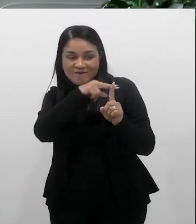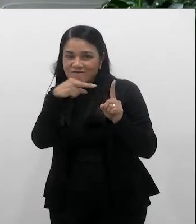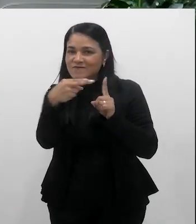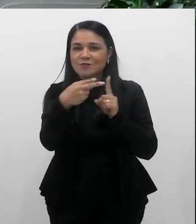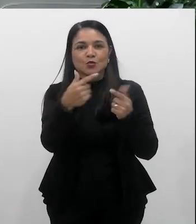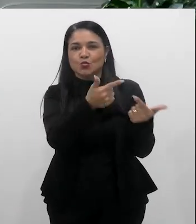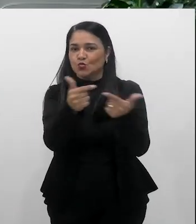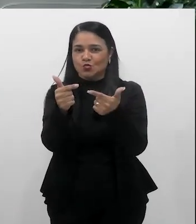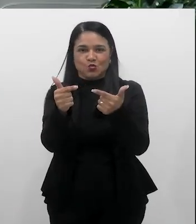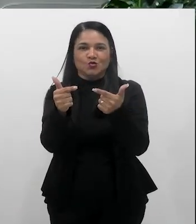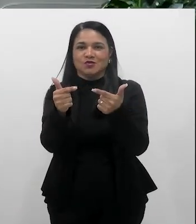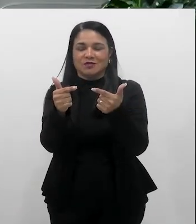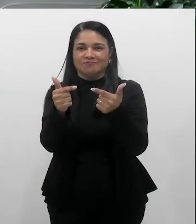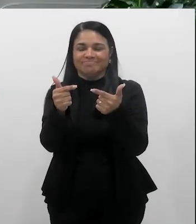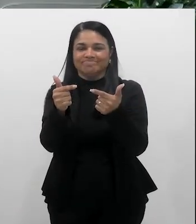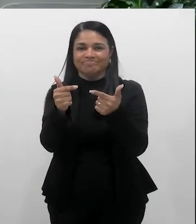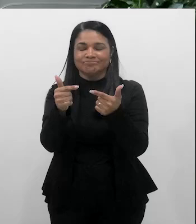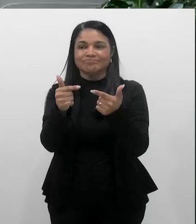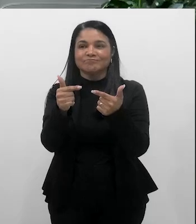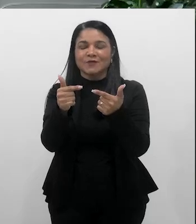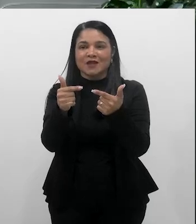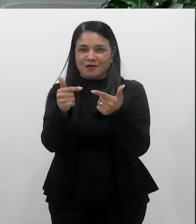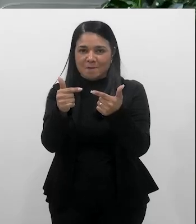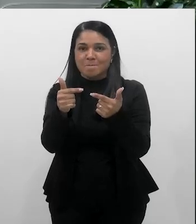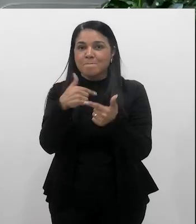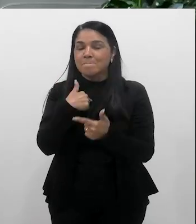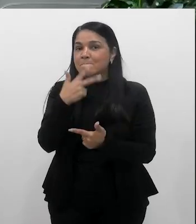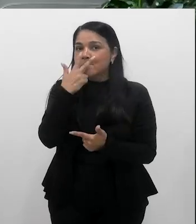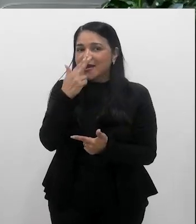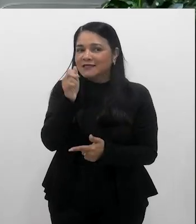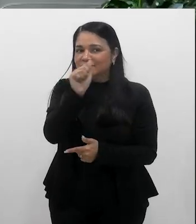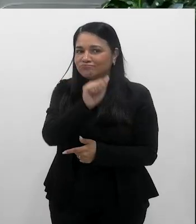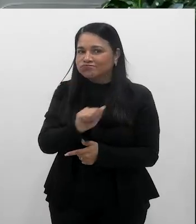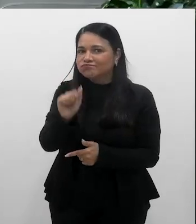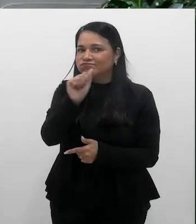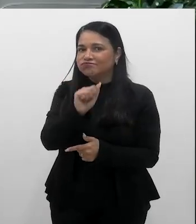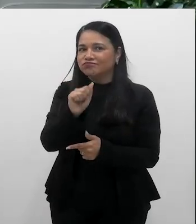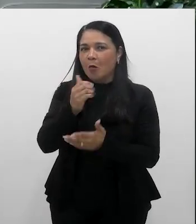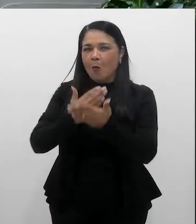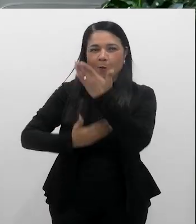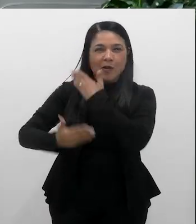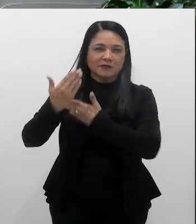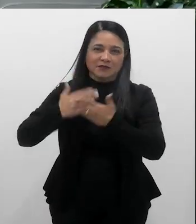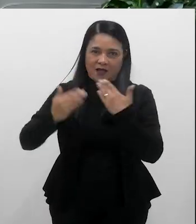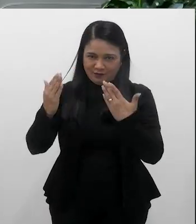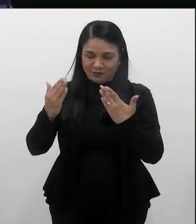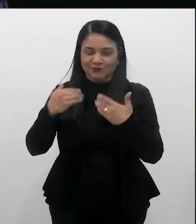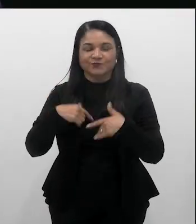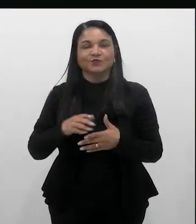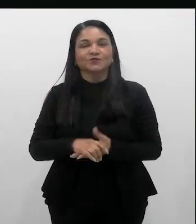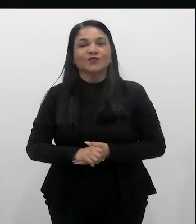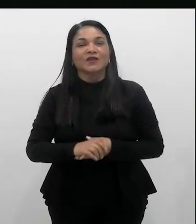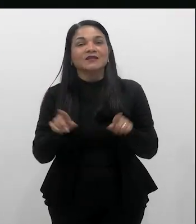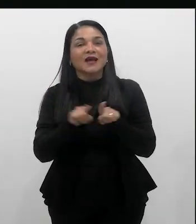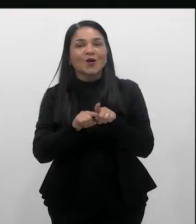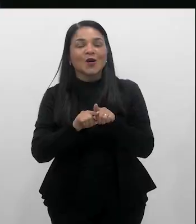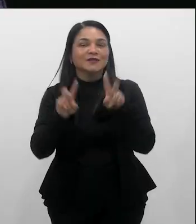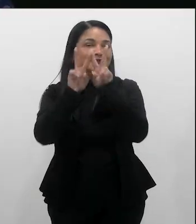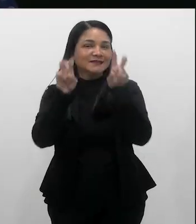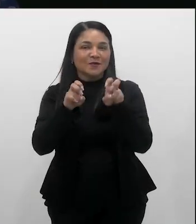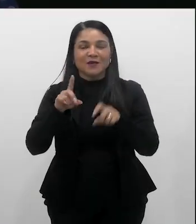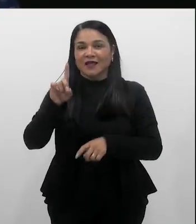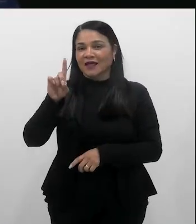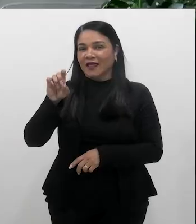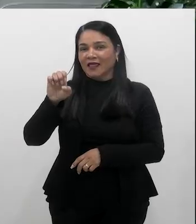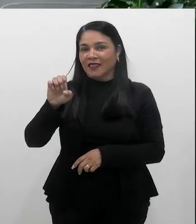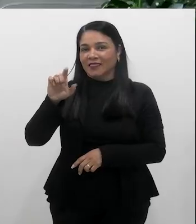visibilidade. Isso, exatamente. Não se falava, é o apagamento, né? Apagamento, não se fala e deixa andar. Agora vamos falar de Délcio